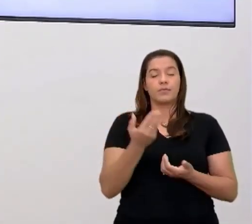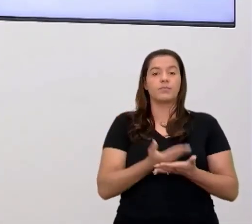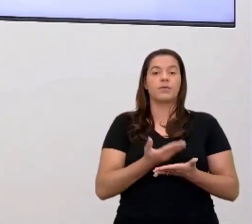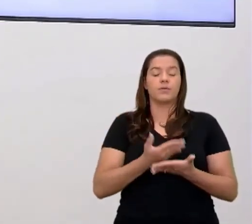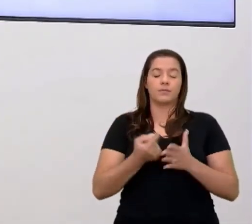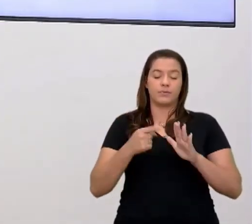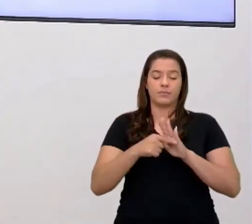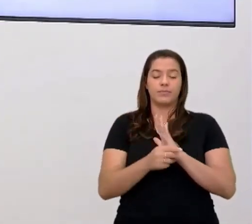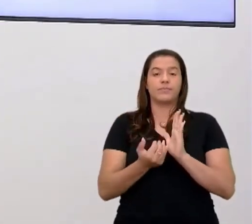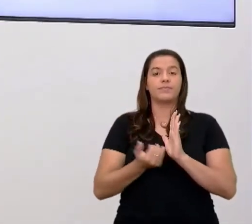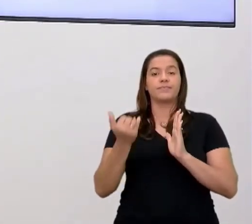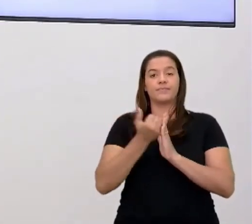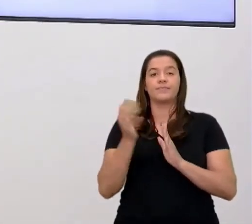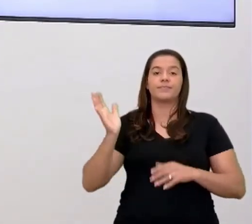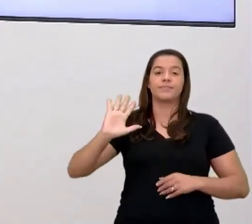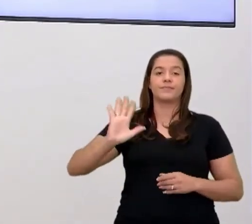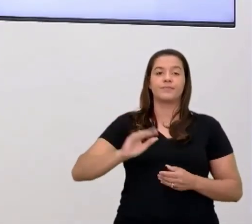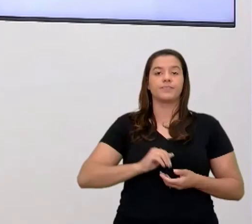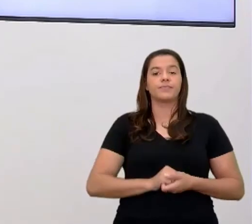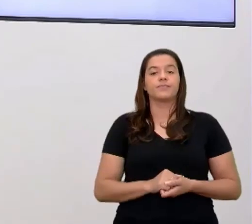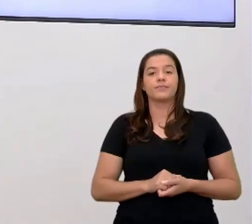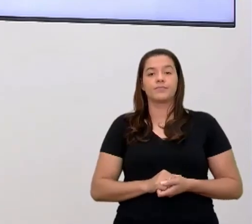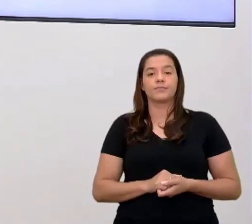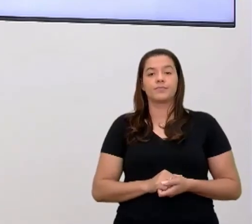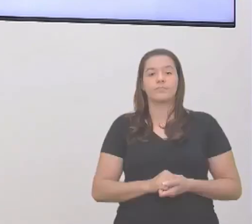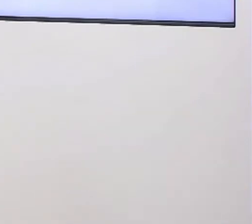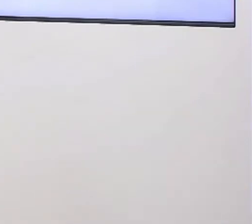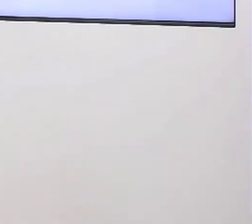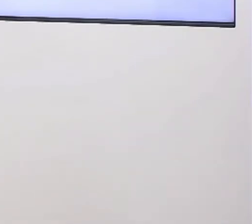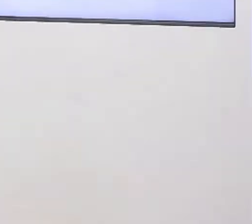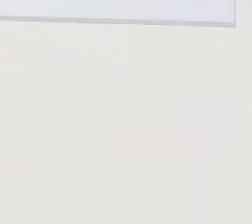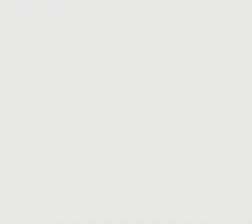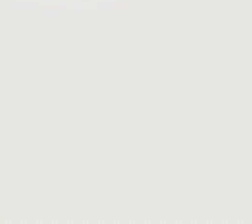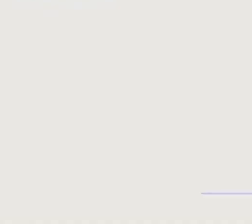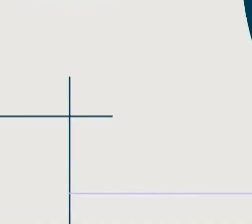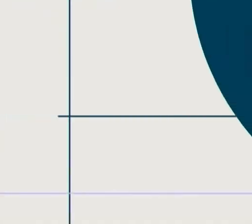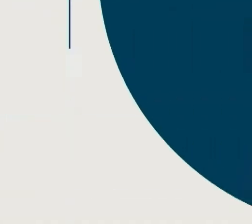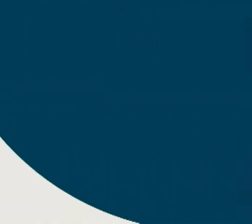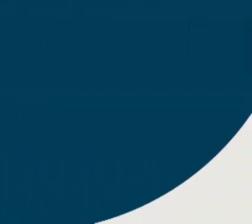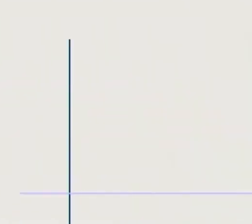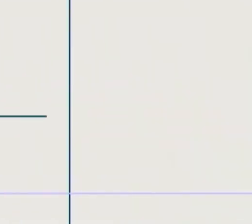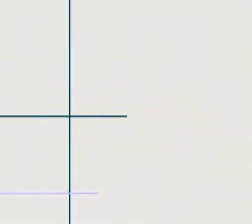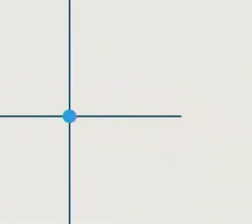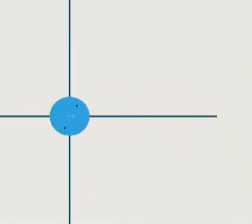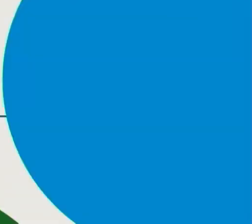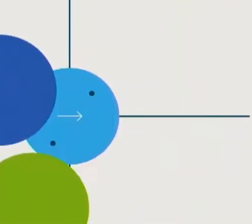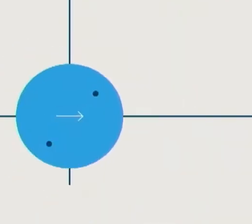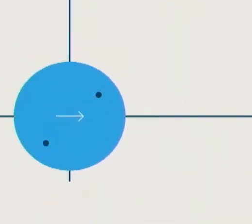aprofundar esse assunto. Beijinho, até a próxima. Tchau, tchau.